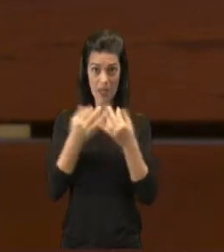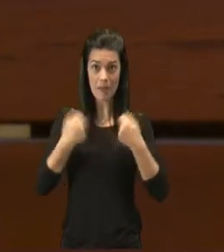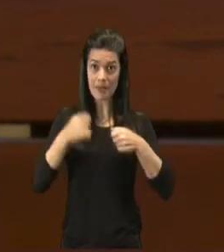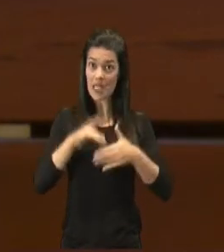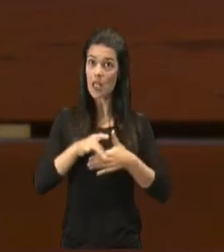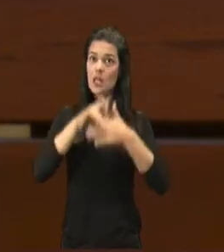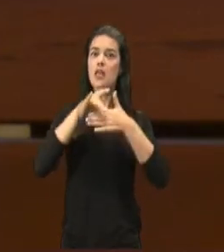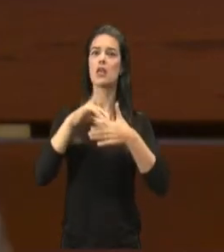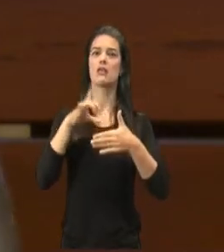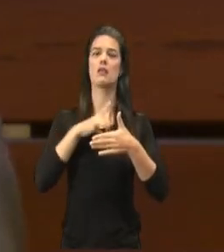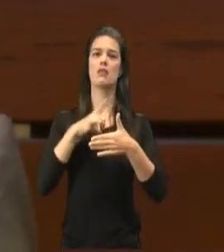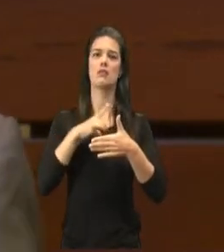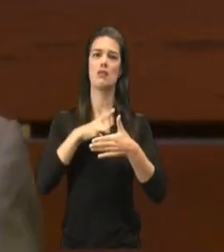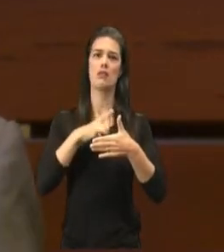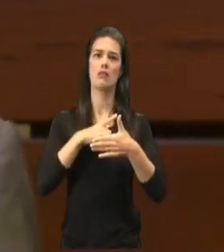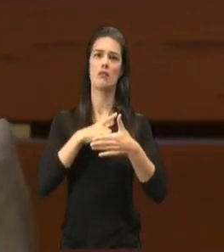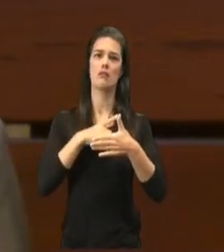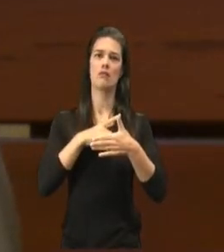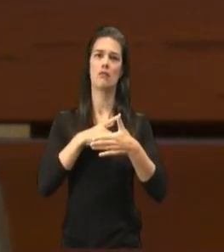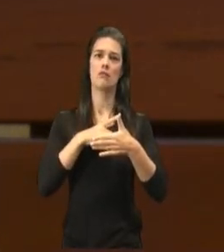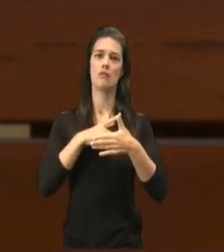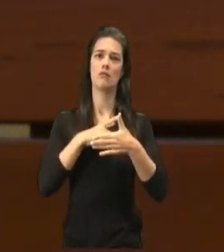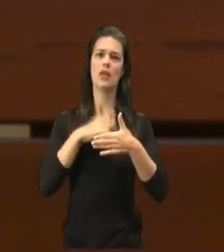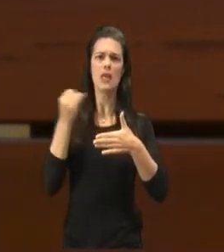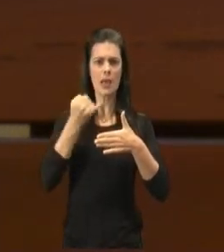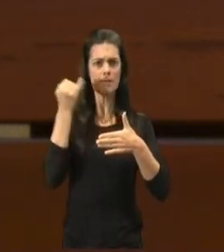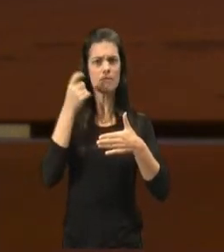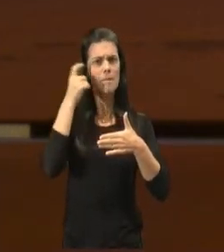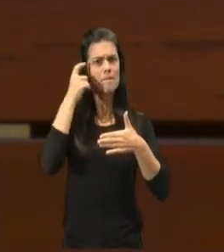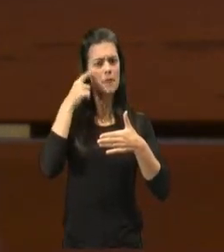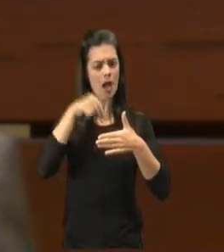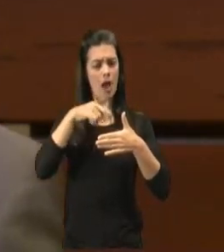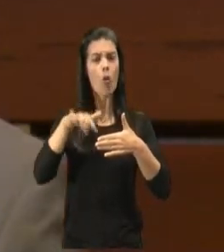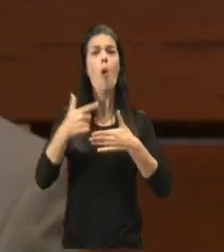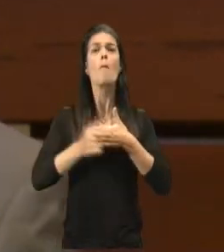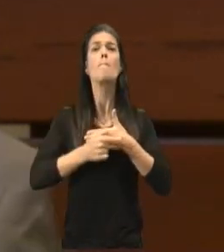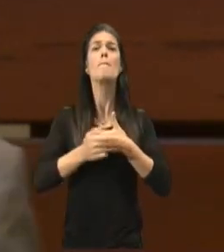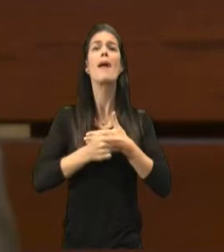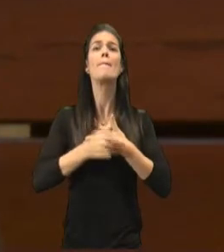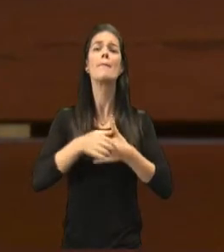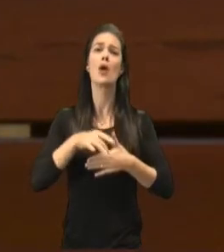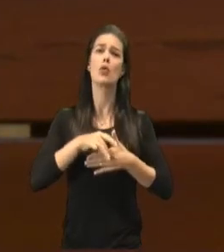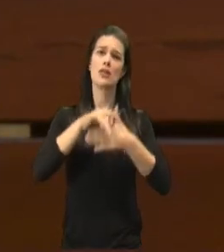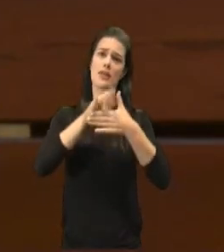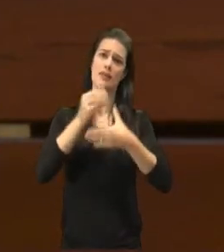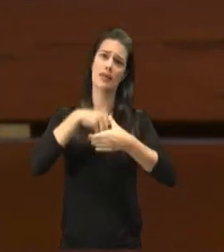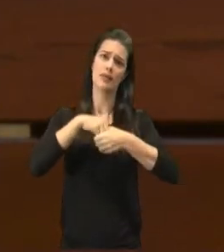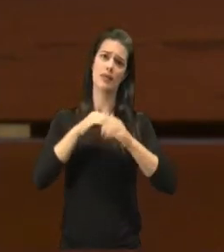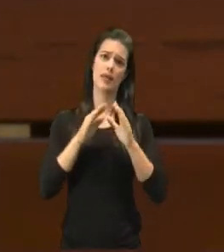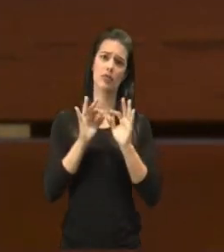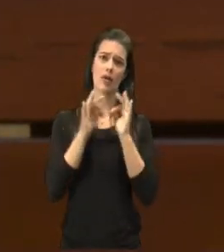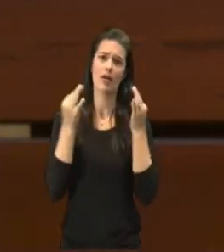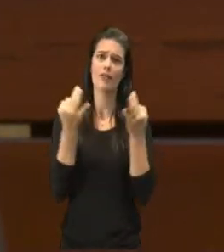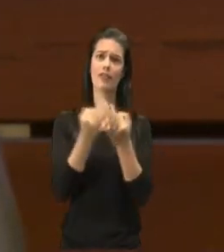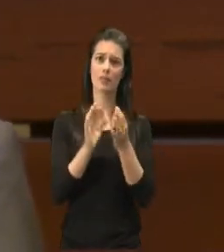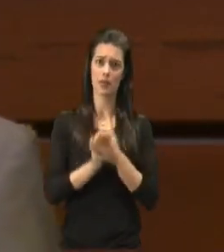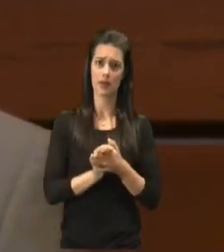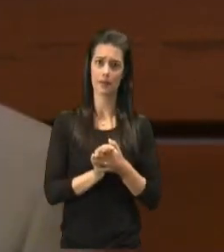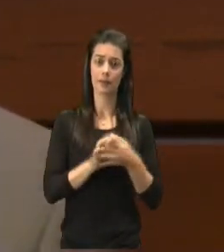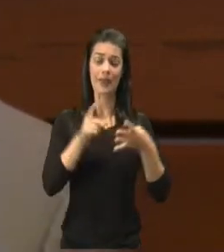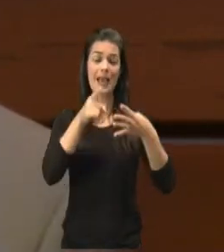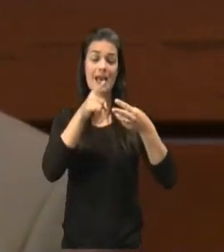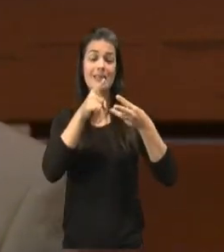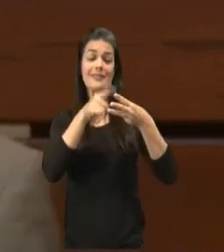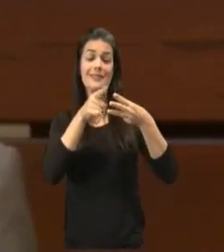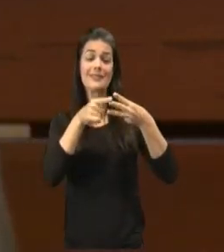que pensemos sobre isto. E eu quero destacar aqui três pontos importantes a respeito